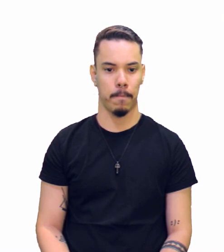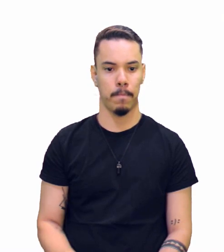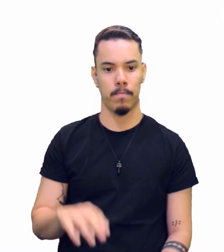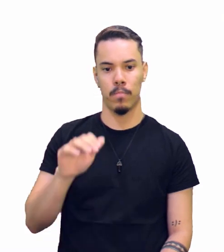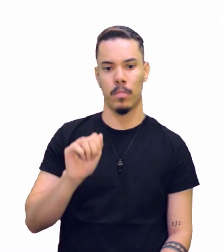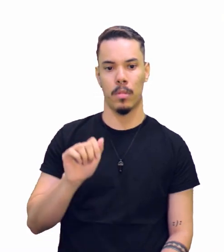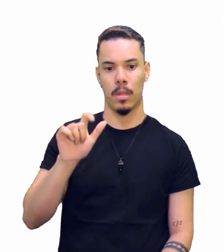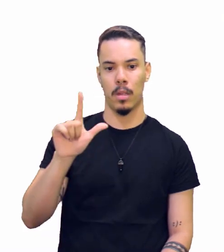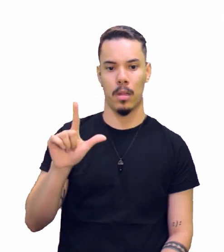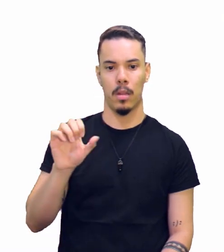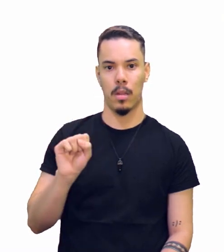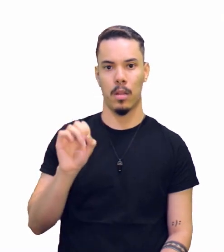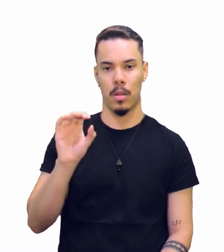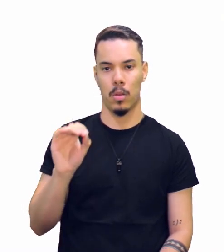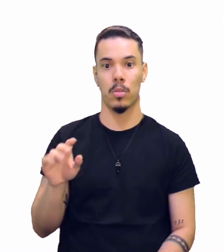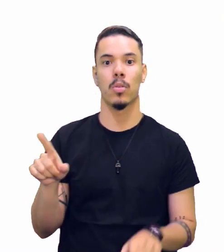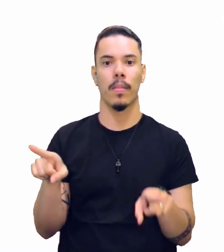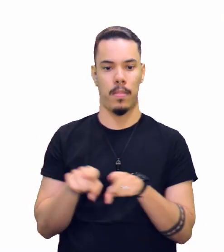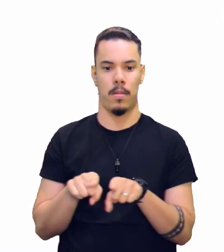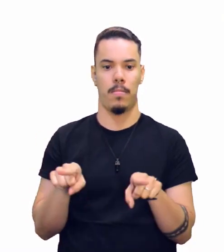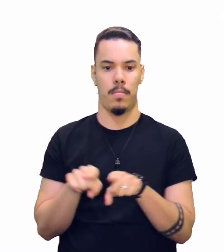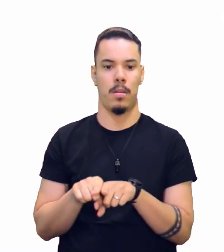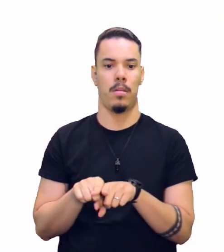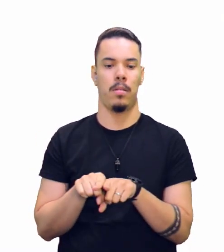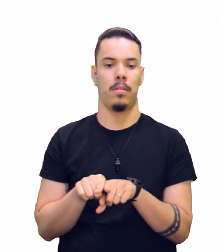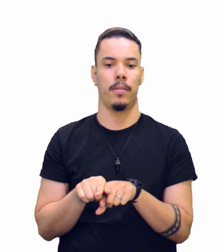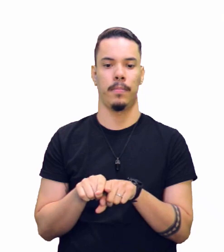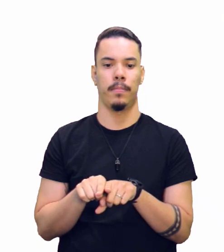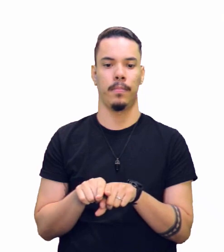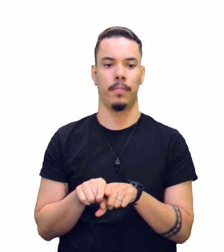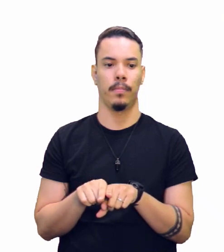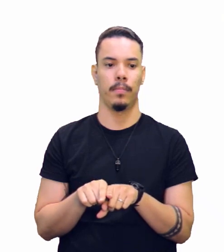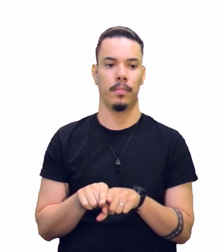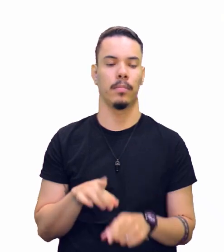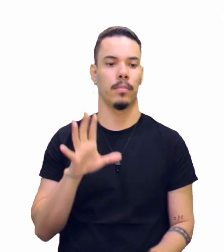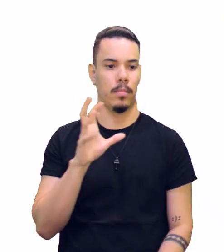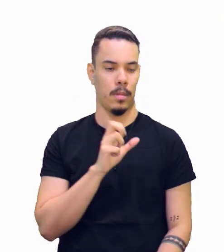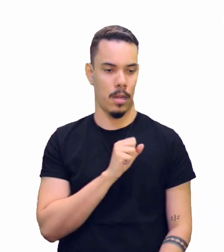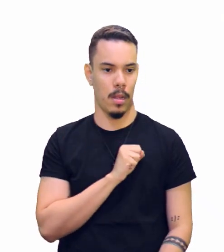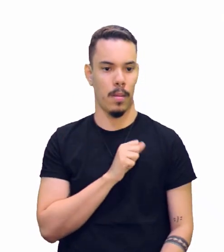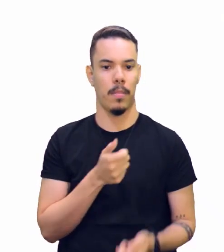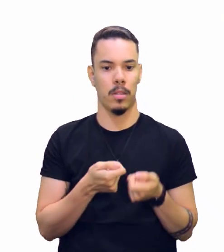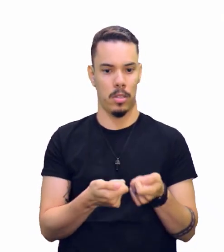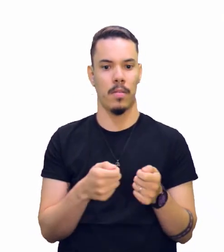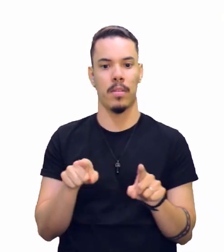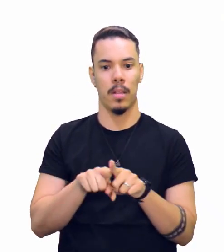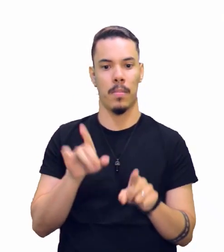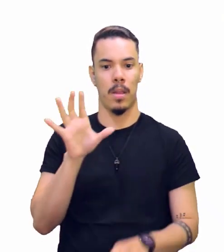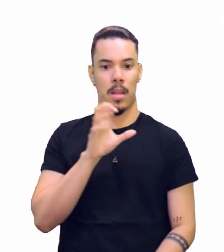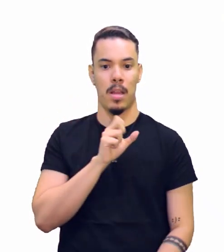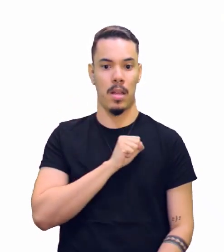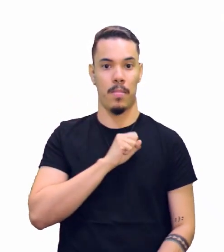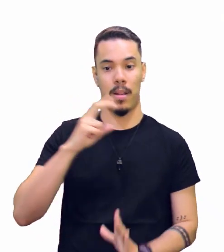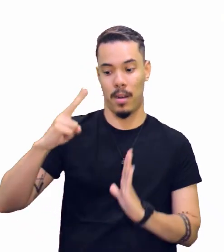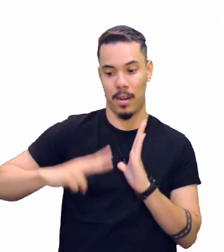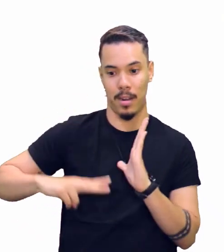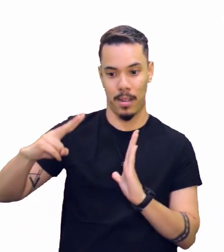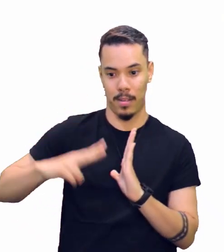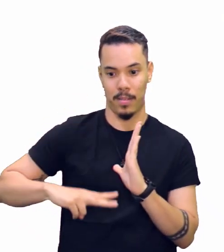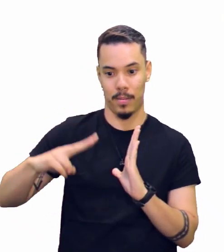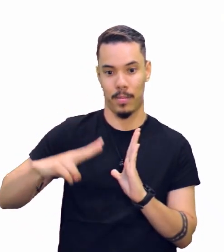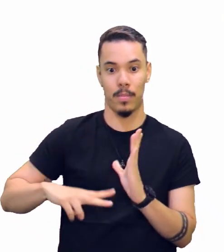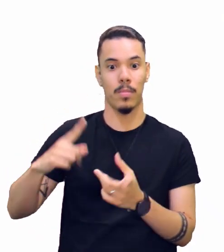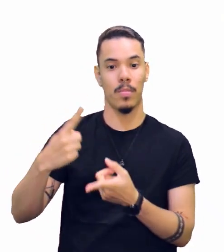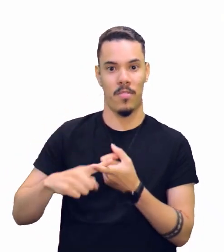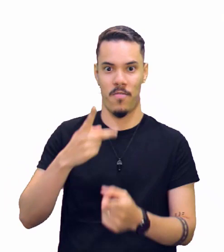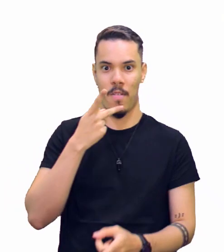aqui que é também também para dizer que além de ele amar jogar Zelda ele também ama ler afinal de contas a gente tá falando de um